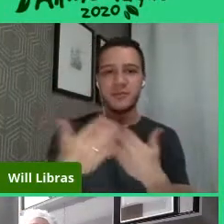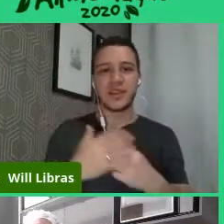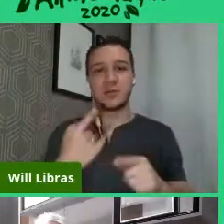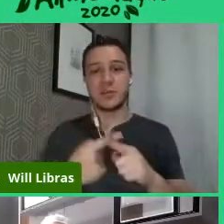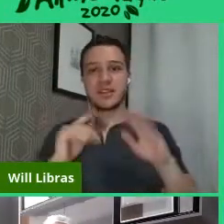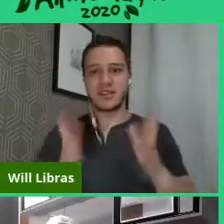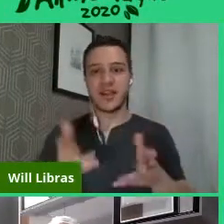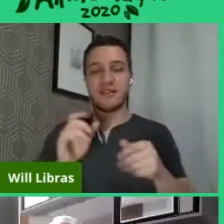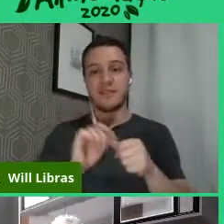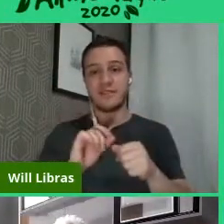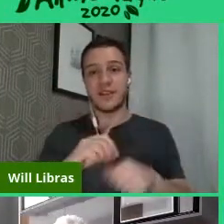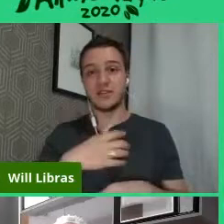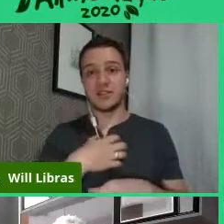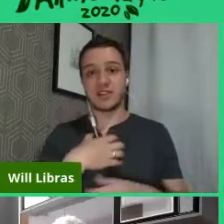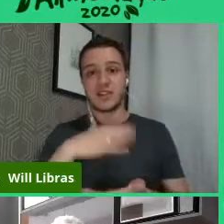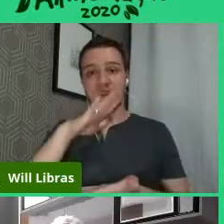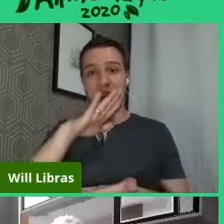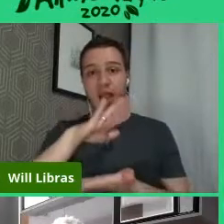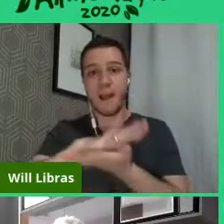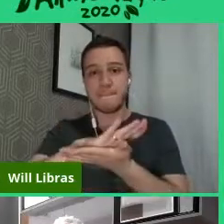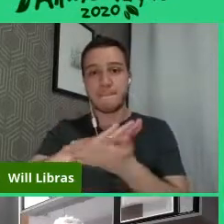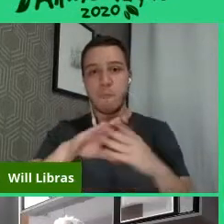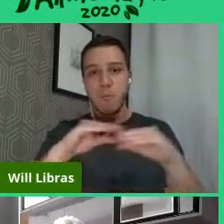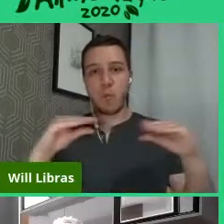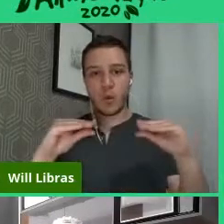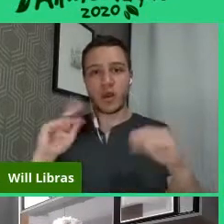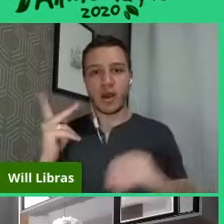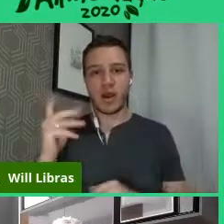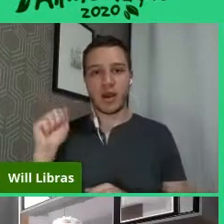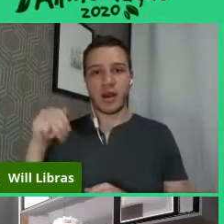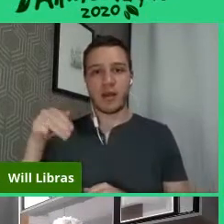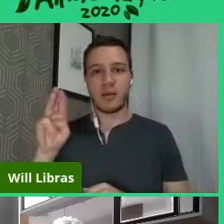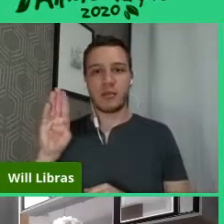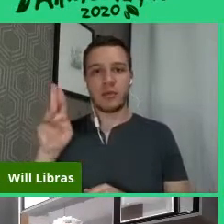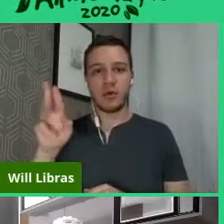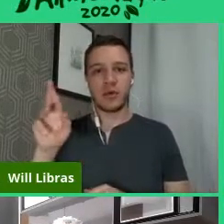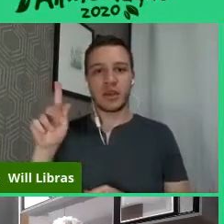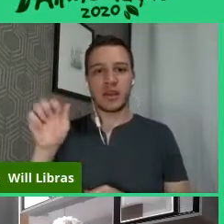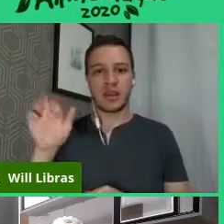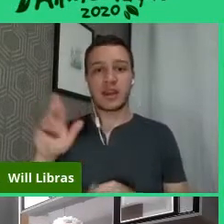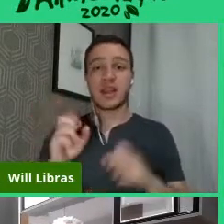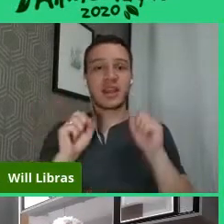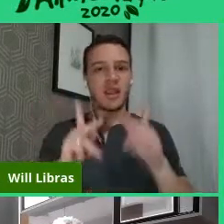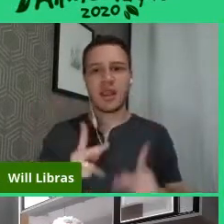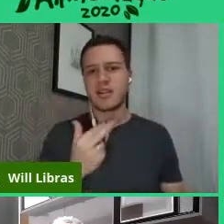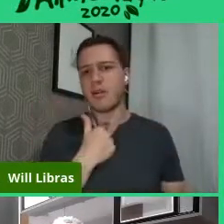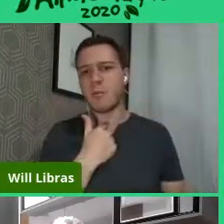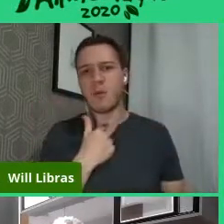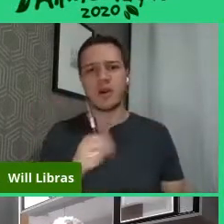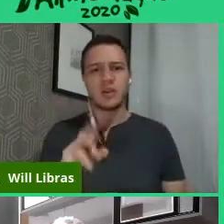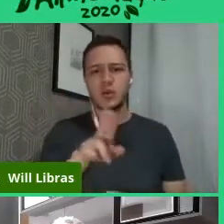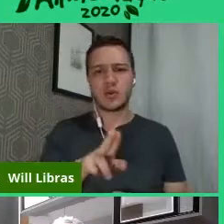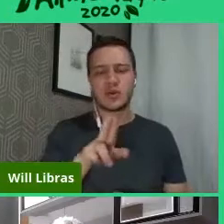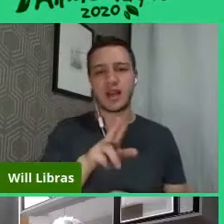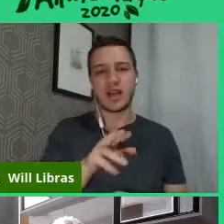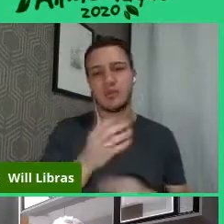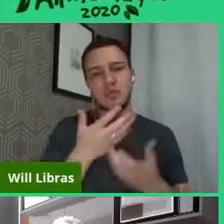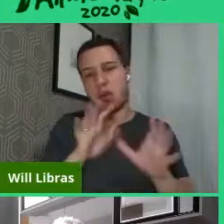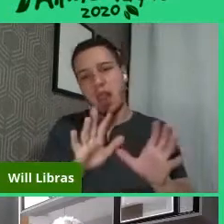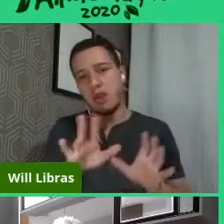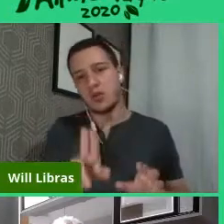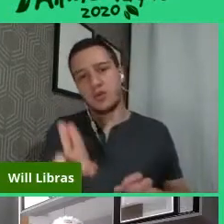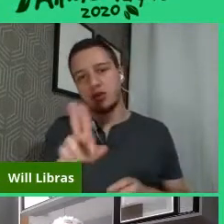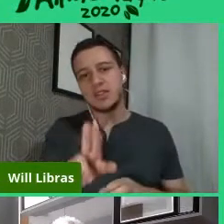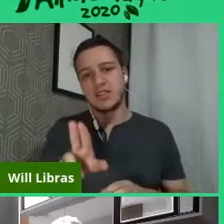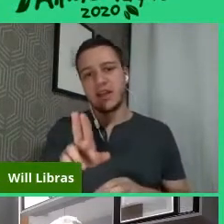fez também no formato de hambúrguer, né, Ju? E também, quem não quiser utilizar carne vermelha, a